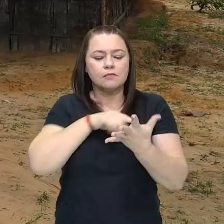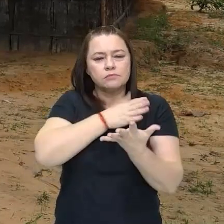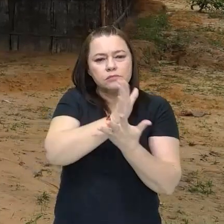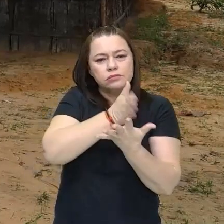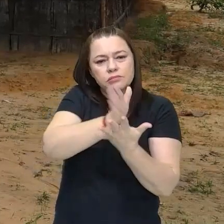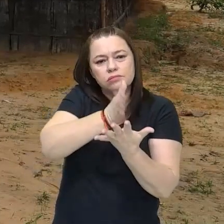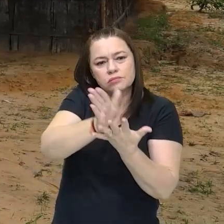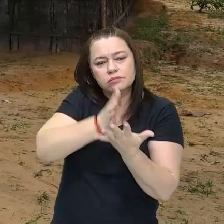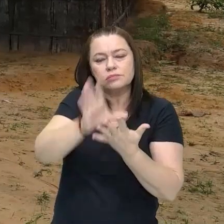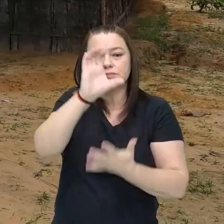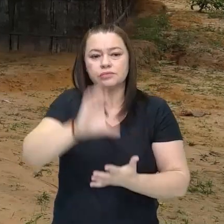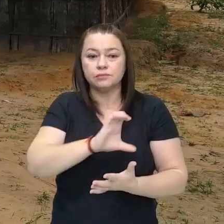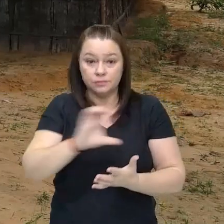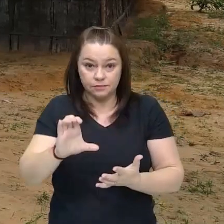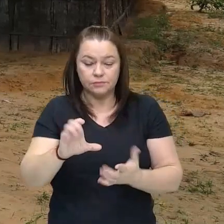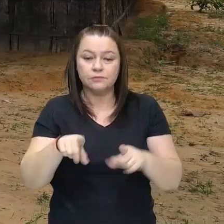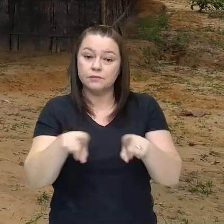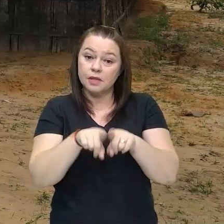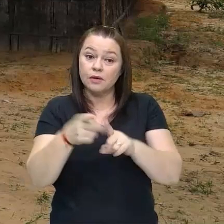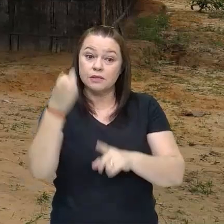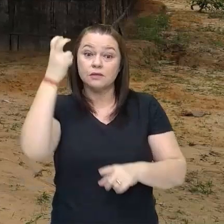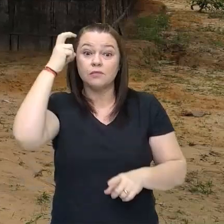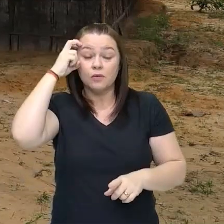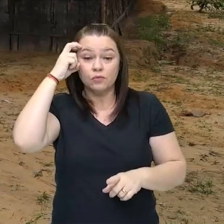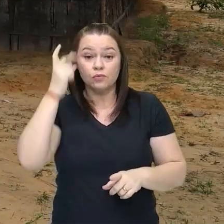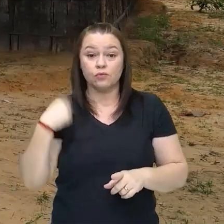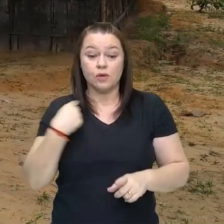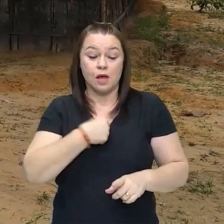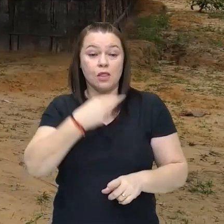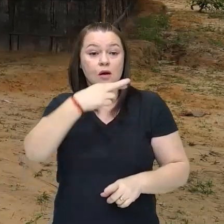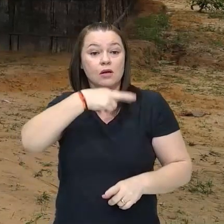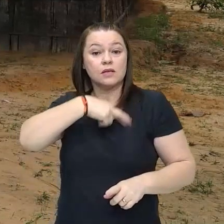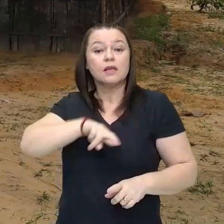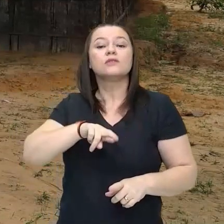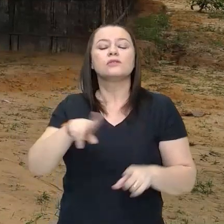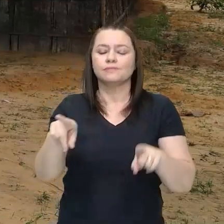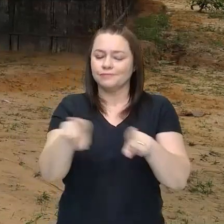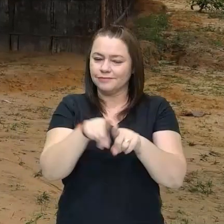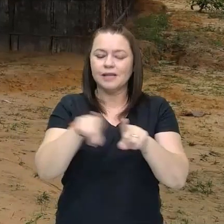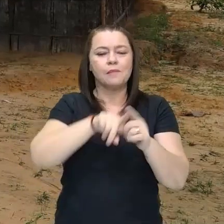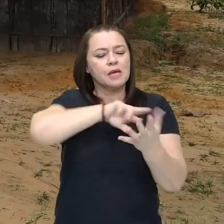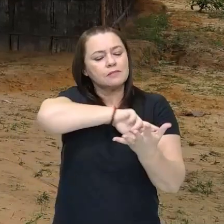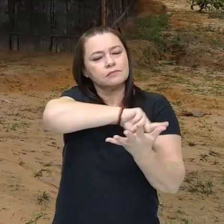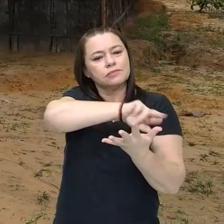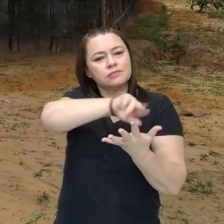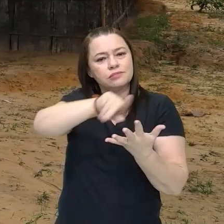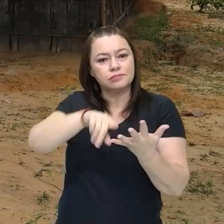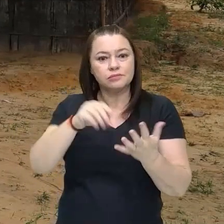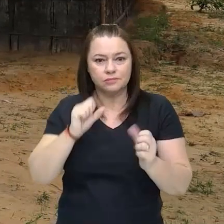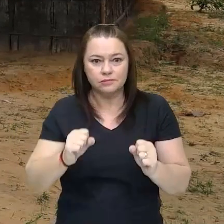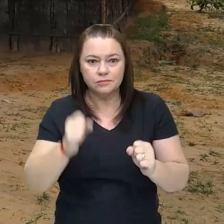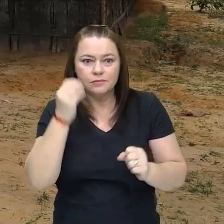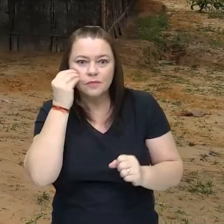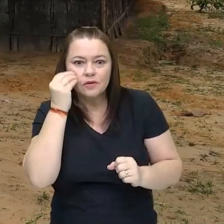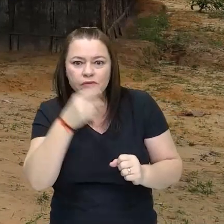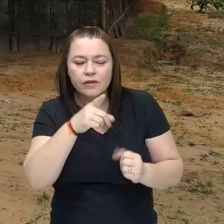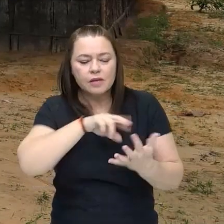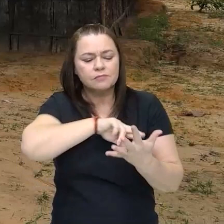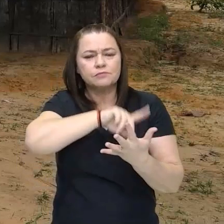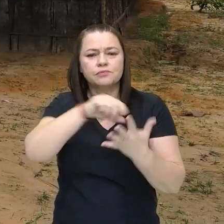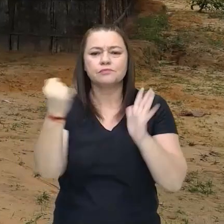assim como a cultura, a nossa religião também, a palavra-chave é diversidade. Como nós podemos ver aqui, vários